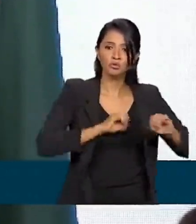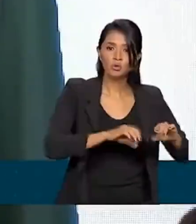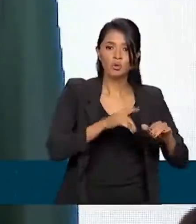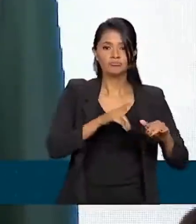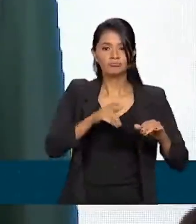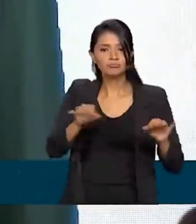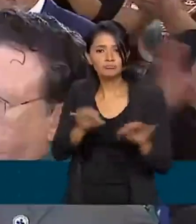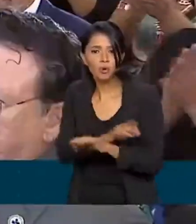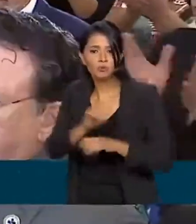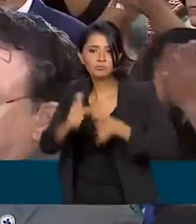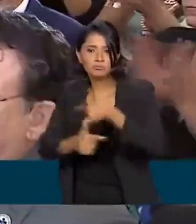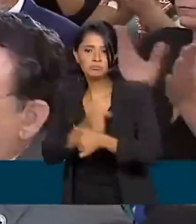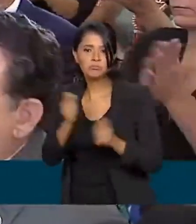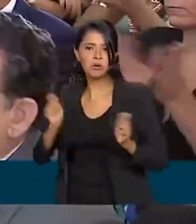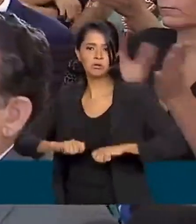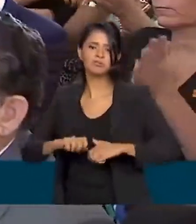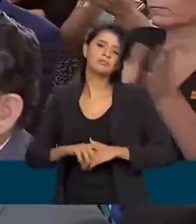seja,